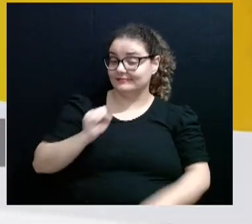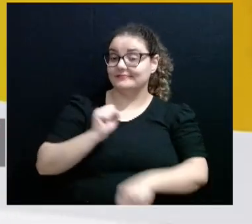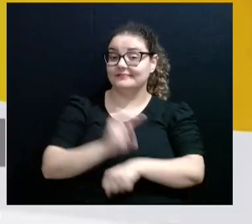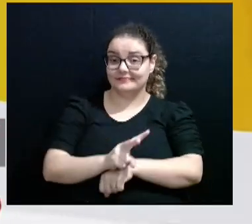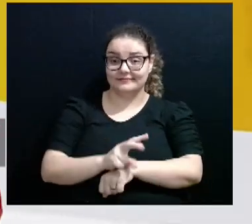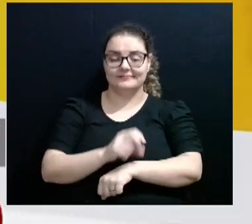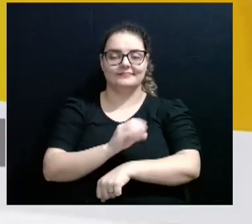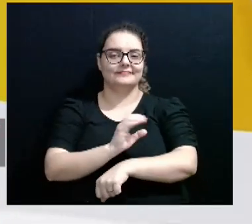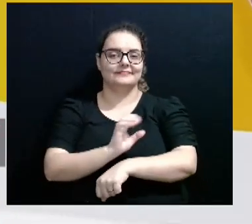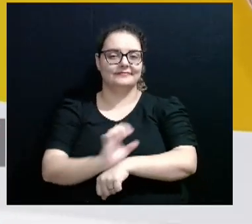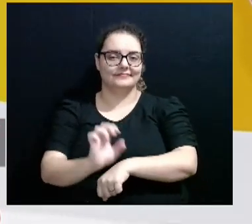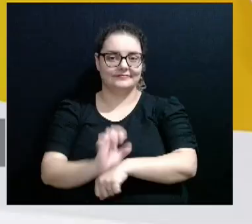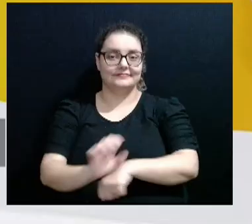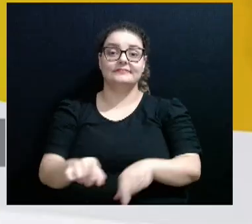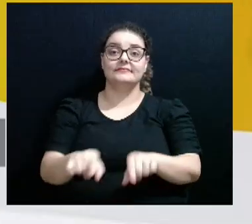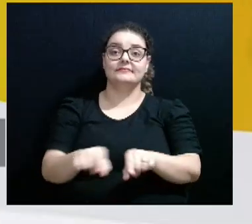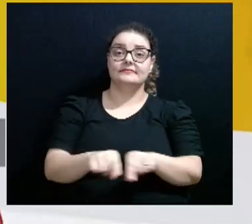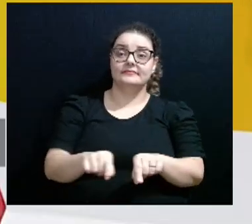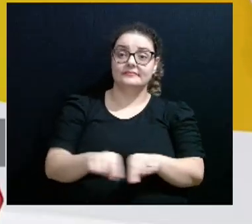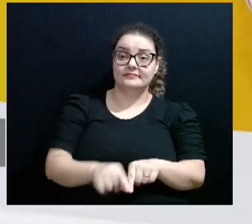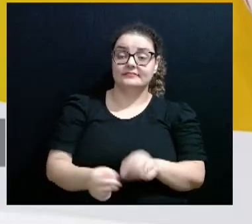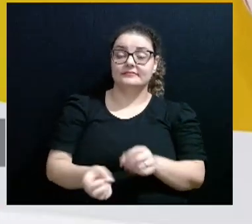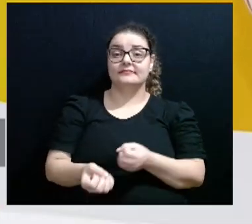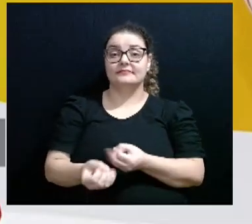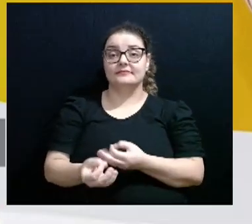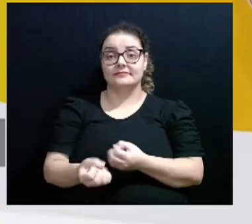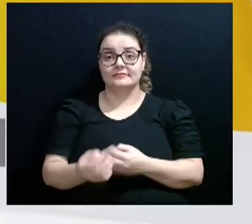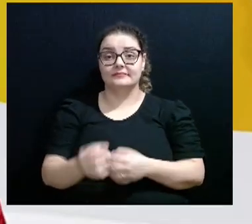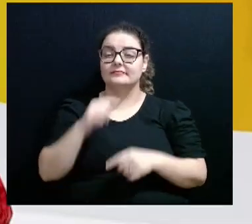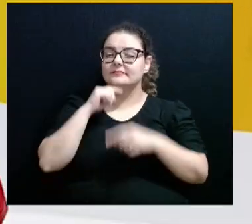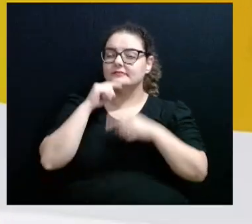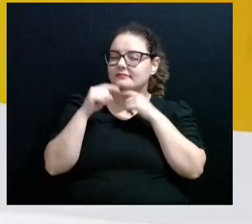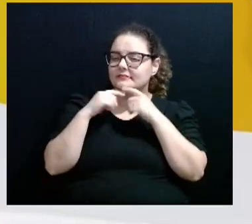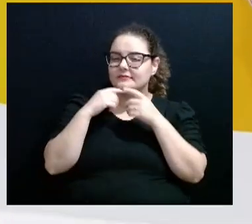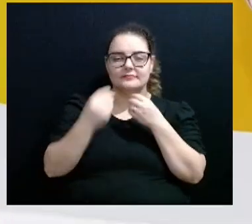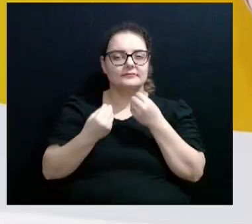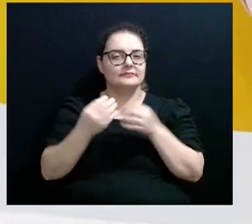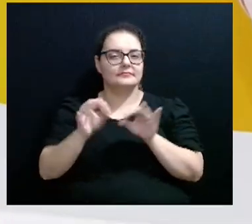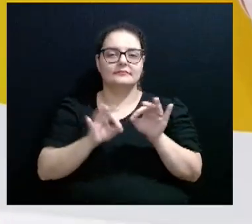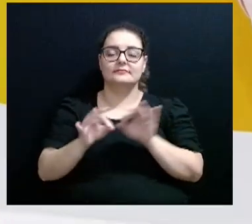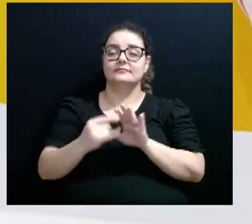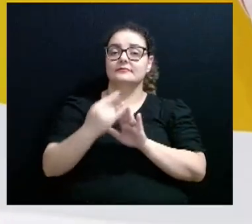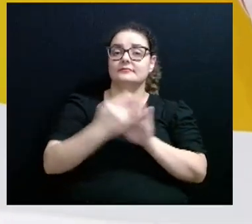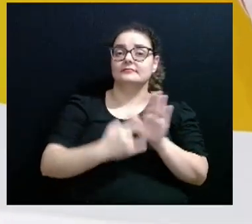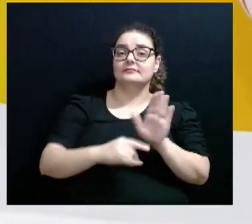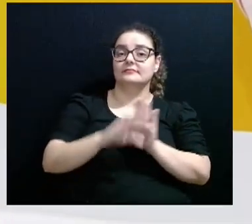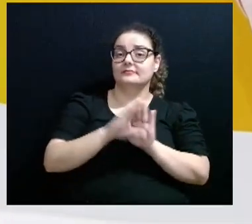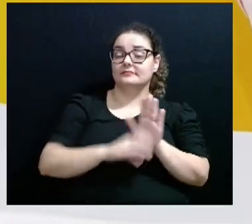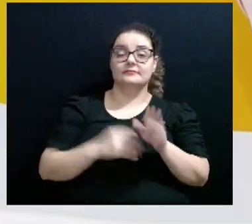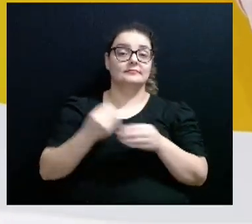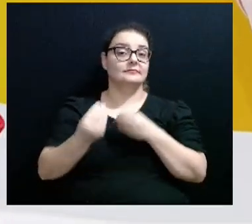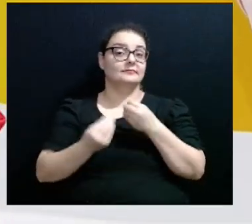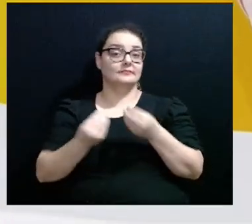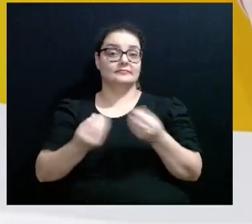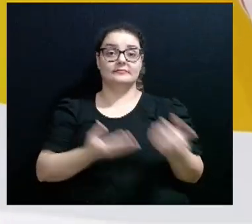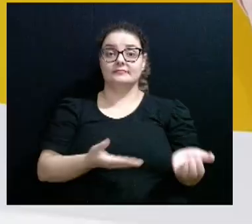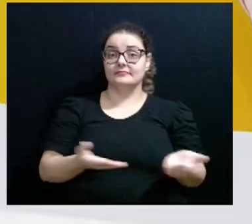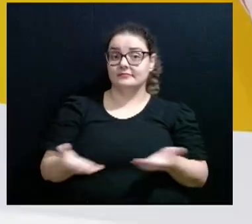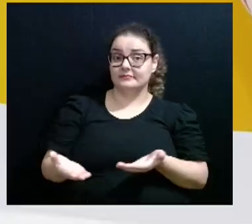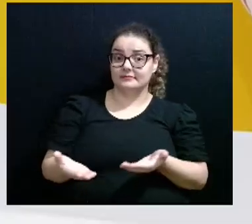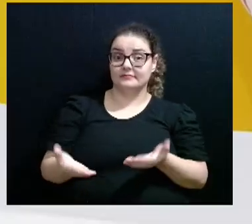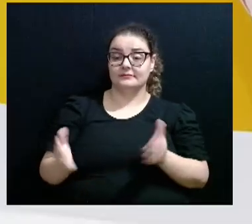de ter também essas informações, dúvidas de como elaborar um currículo, como se apresentar diante